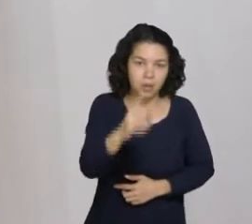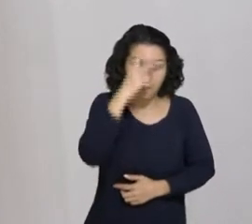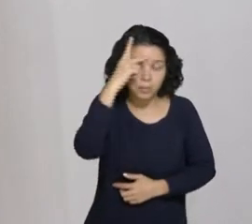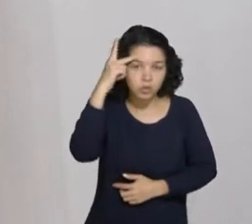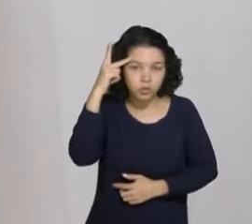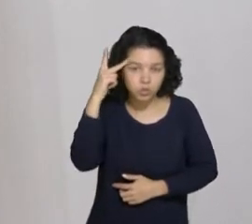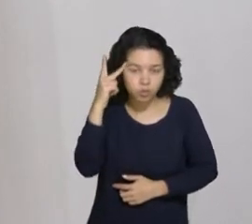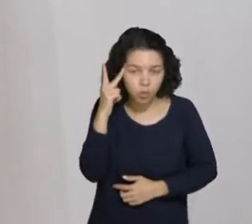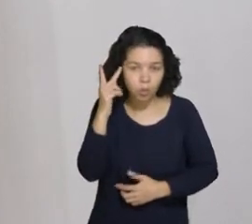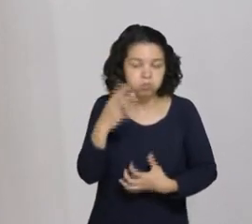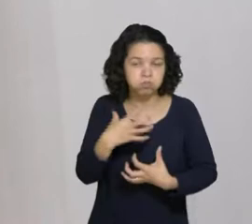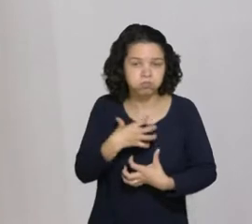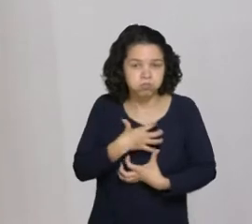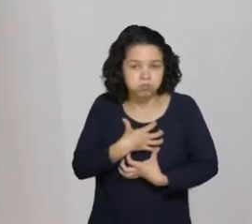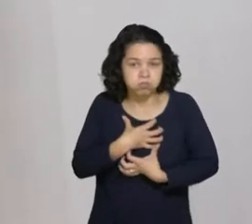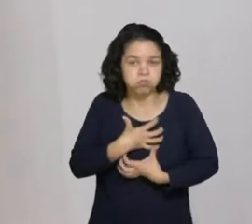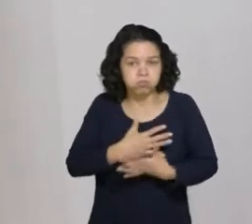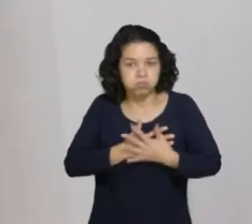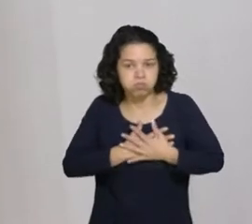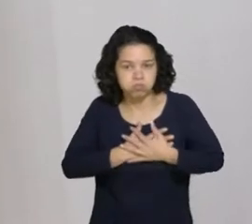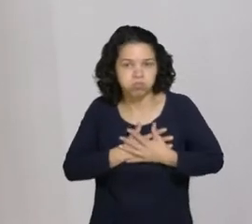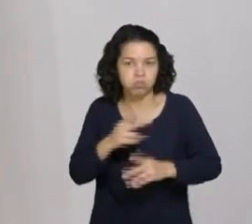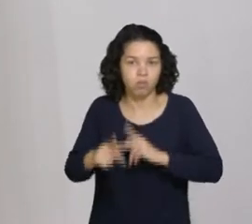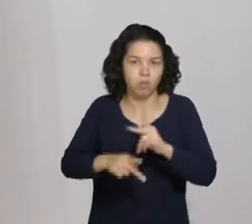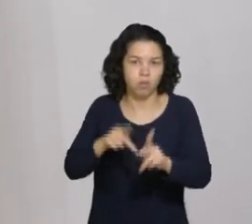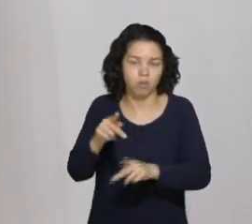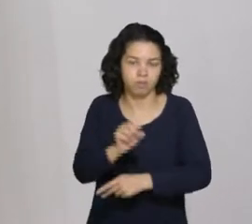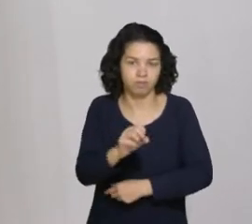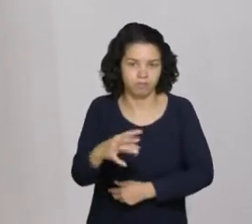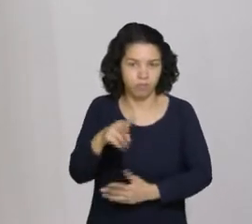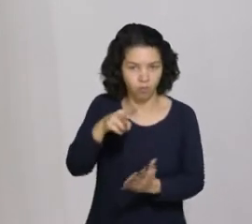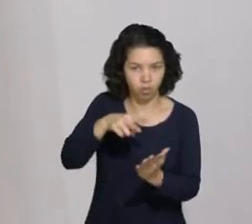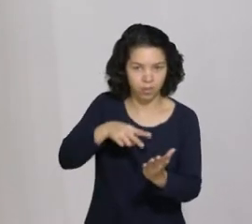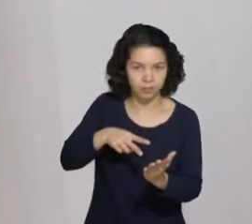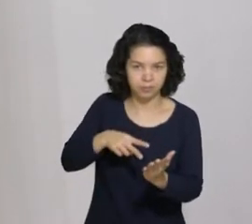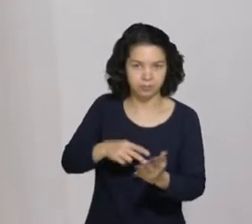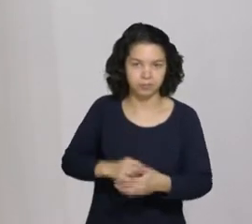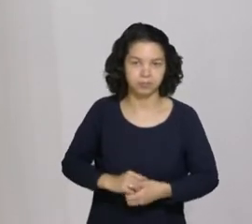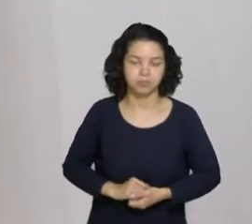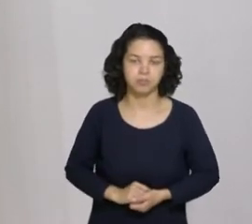importa com os catarinenses leio uma mensagem